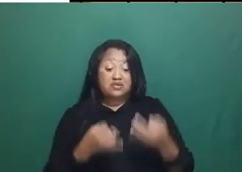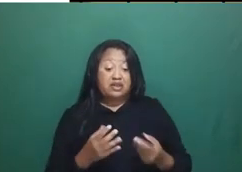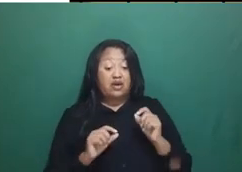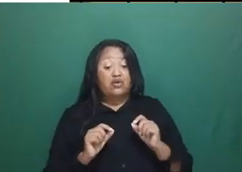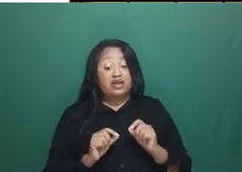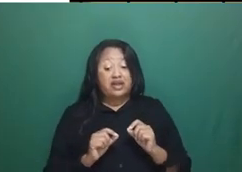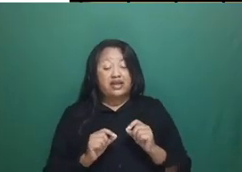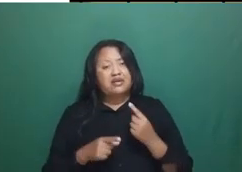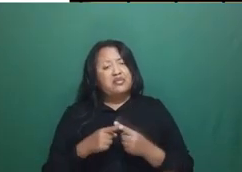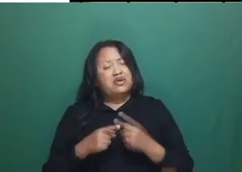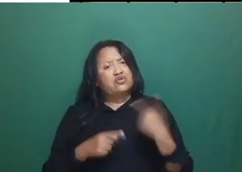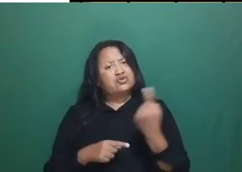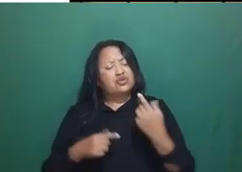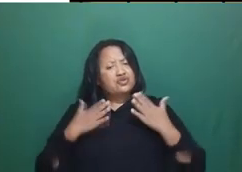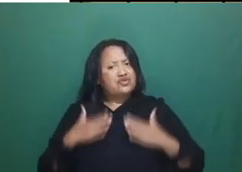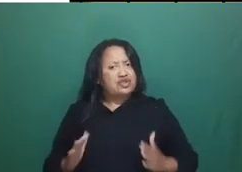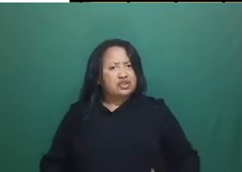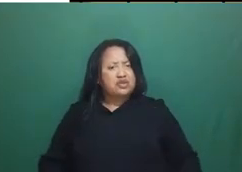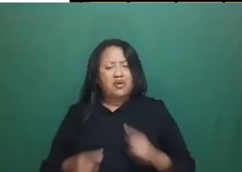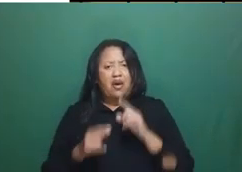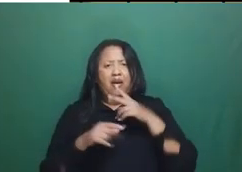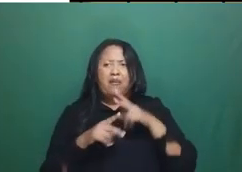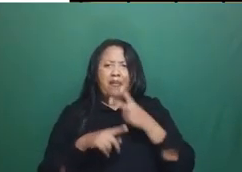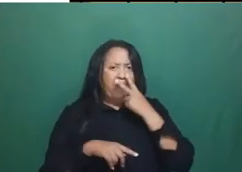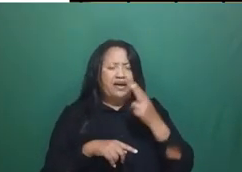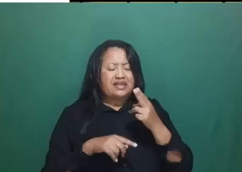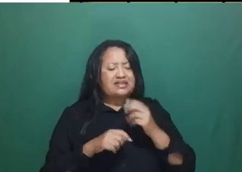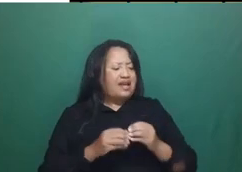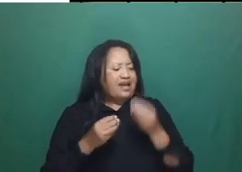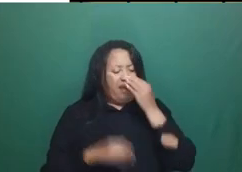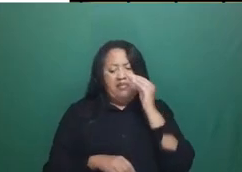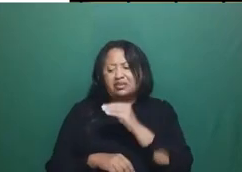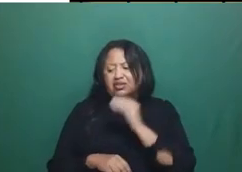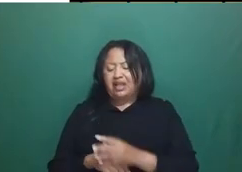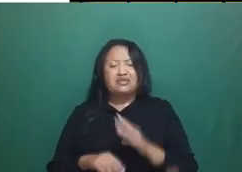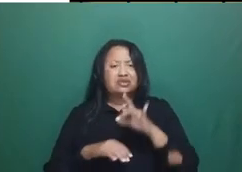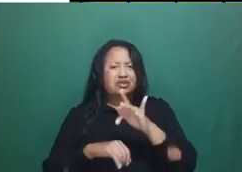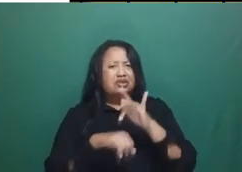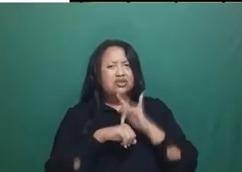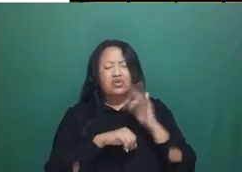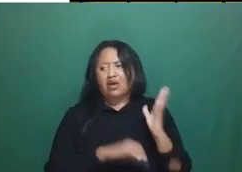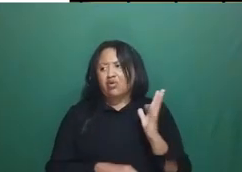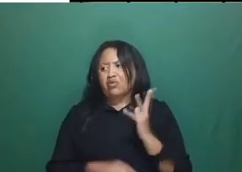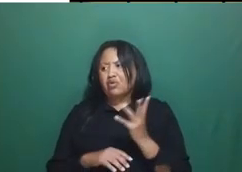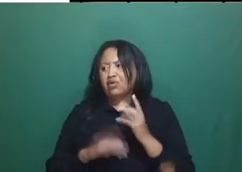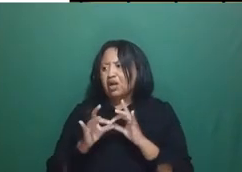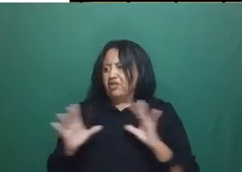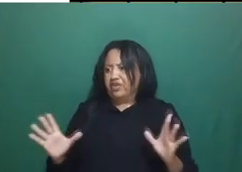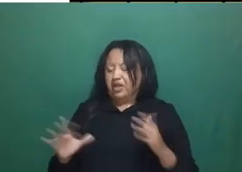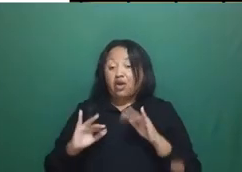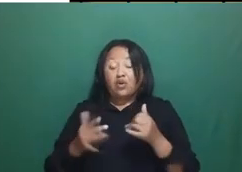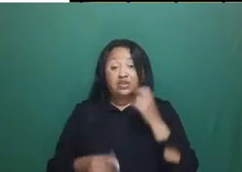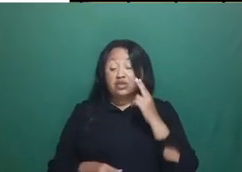Então por que que nossos vestidos parecem estar assim largados de toda a culpa livres de toda a culpa né quando a gente olha